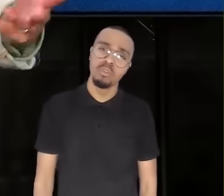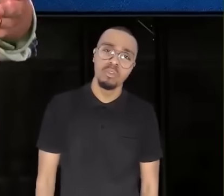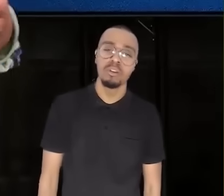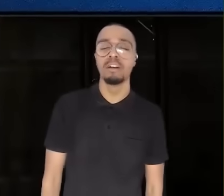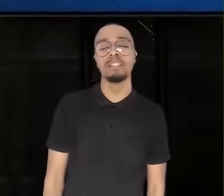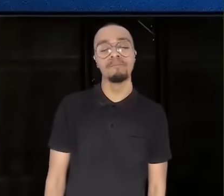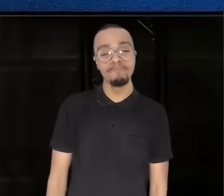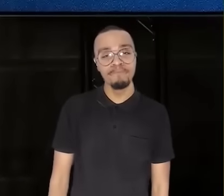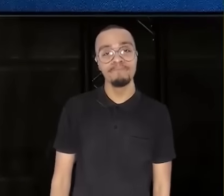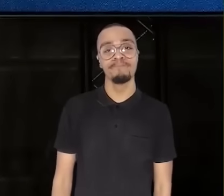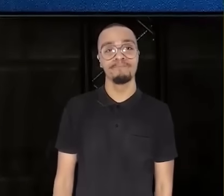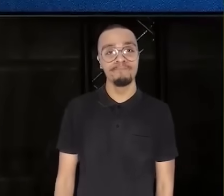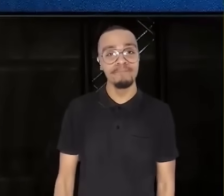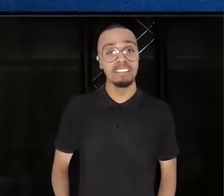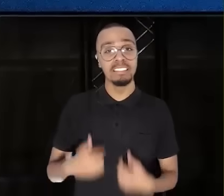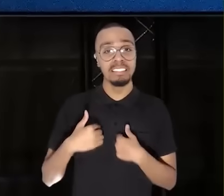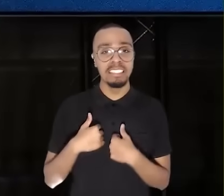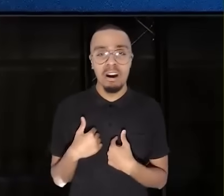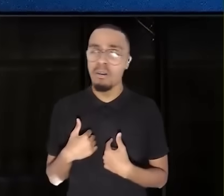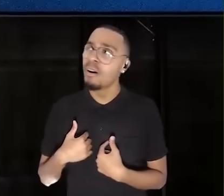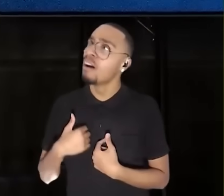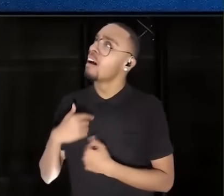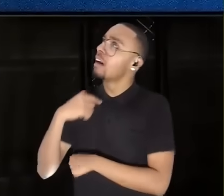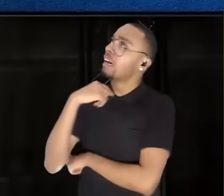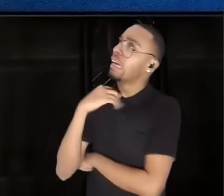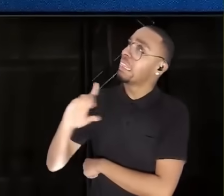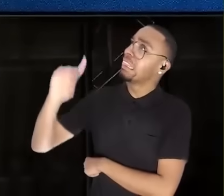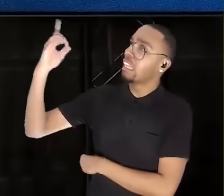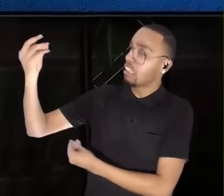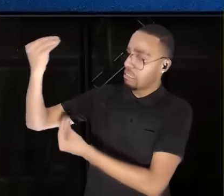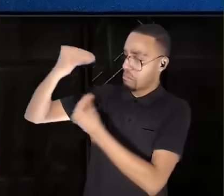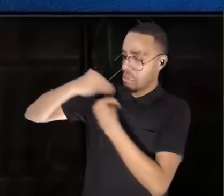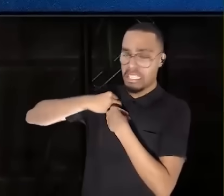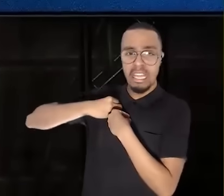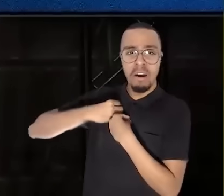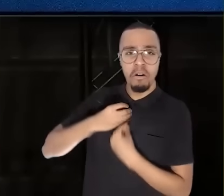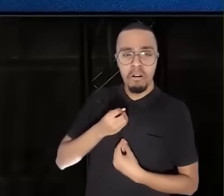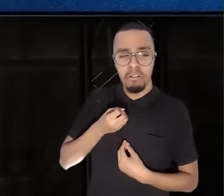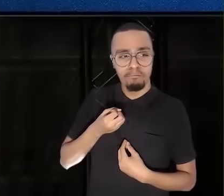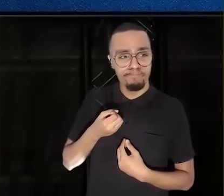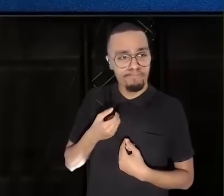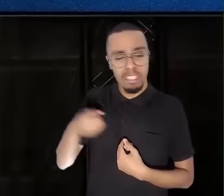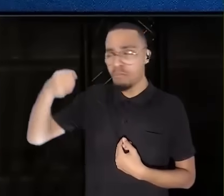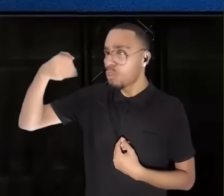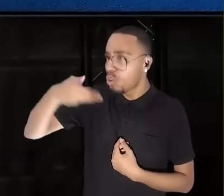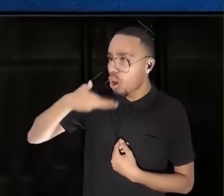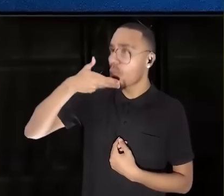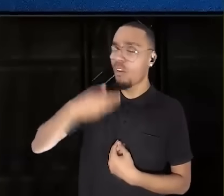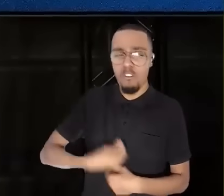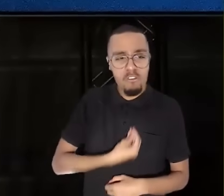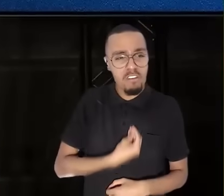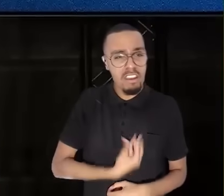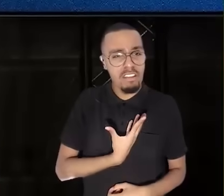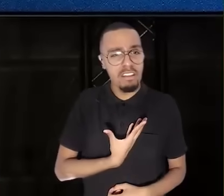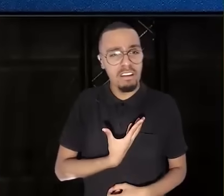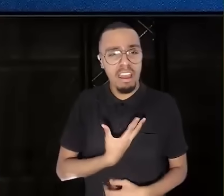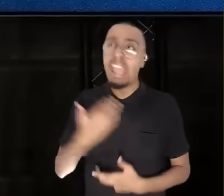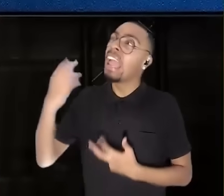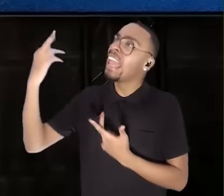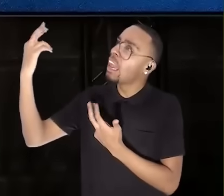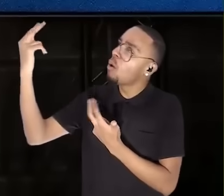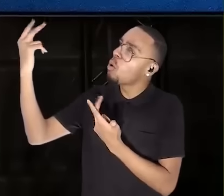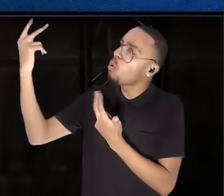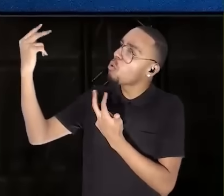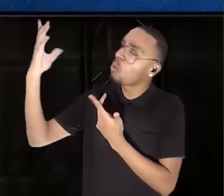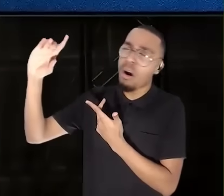nele. Uau, se eu não consigo abrir a boca, meu querido, eu peguei o microfone nesta manhã e eu estou tentando dar o